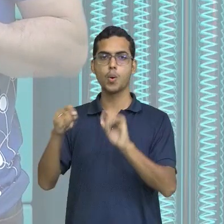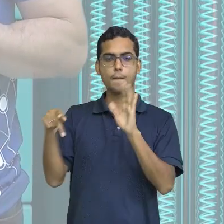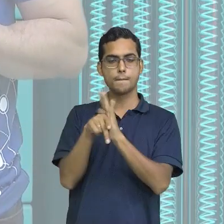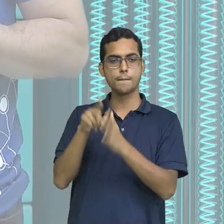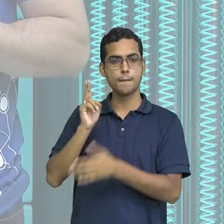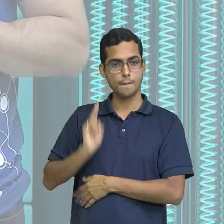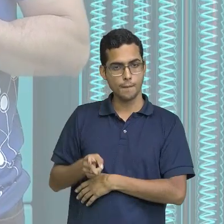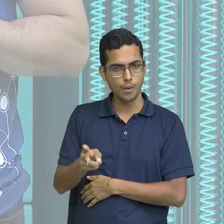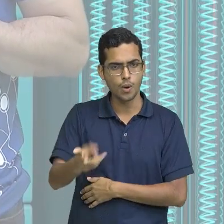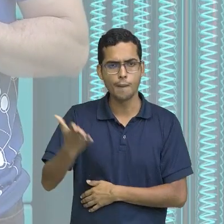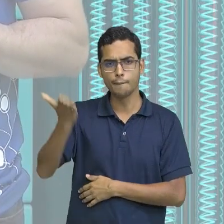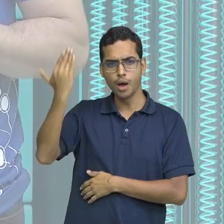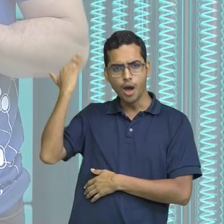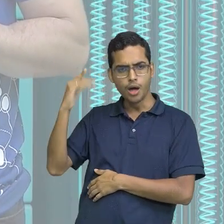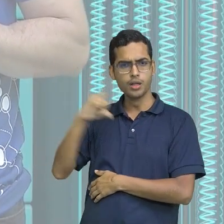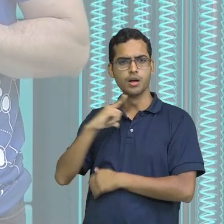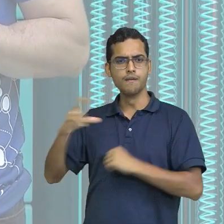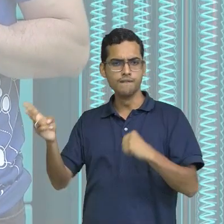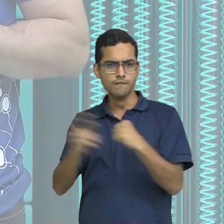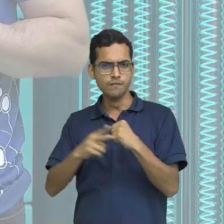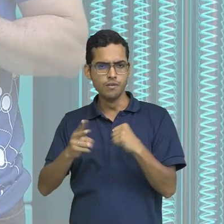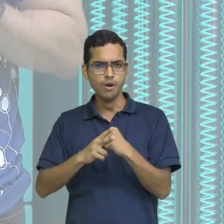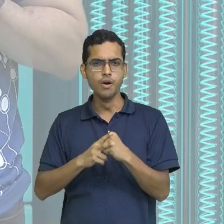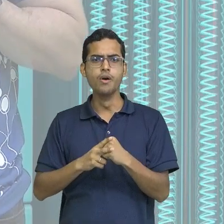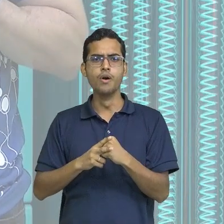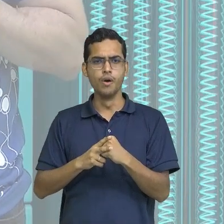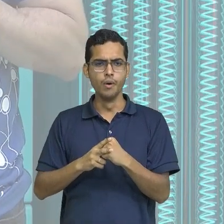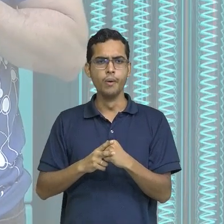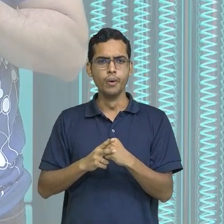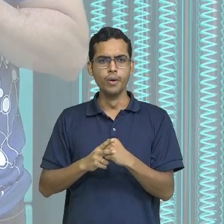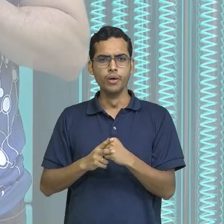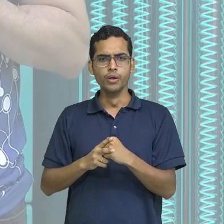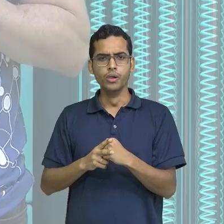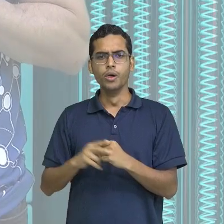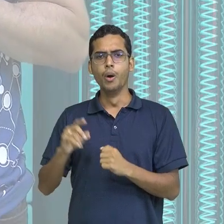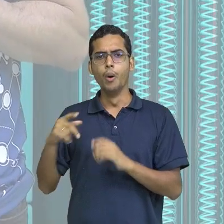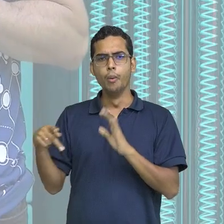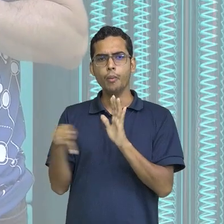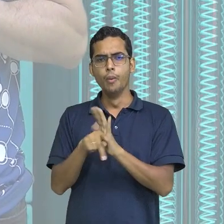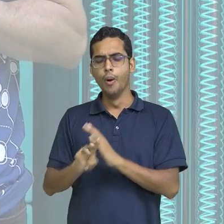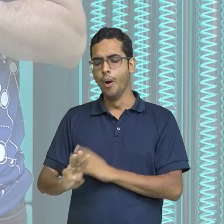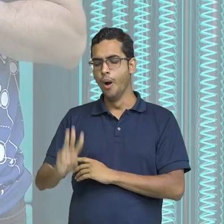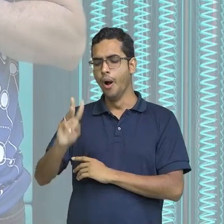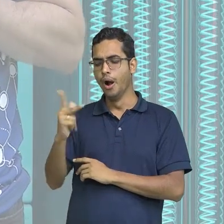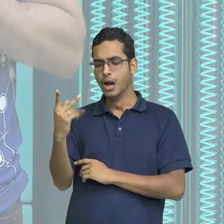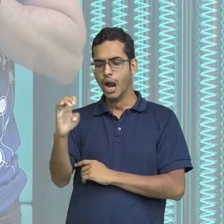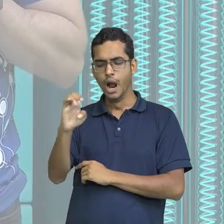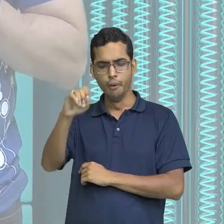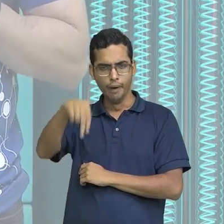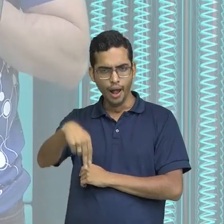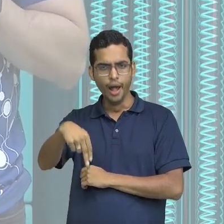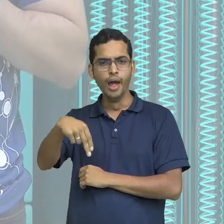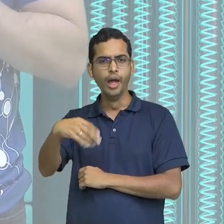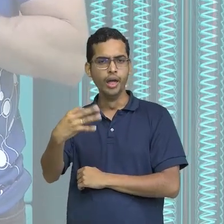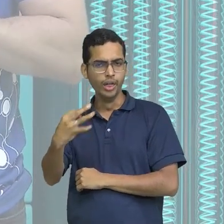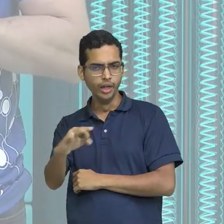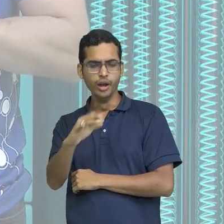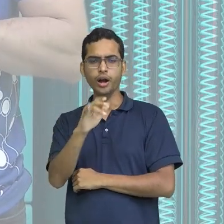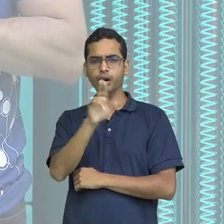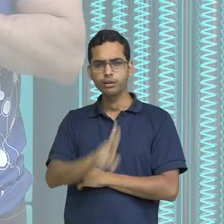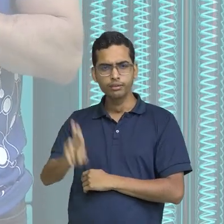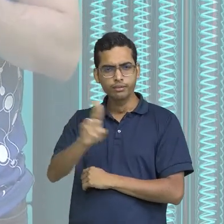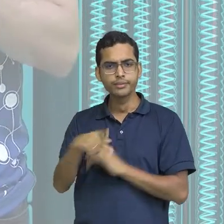é formado pelo verbo to be no passado, que vai ser was, se for o sujeito singular, e were, se o meu sujeito